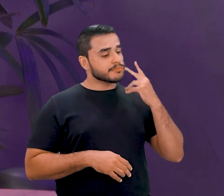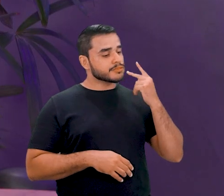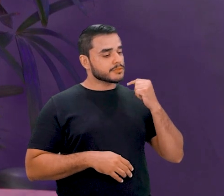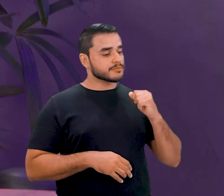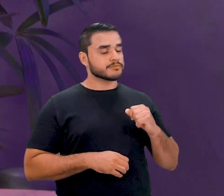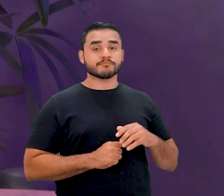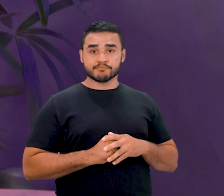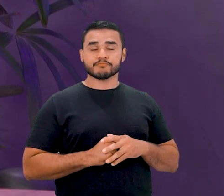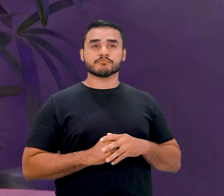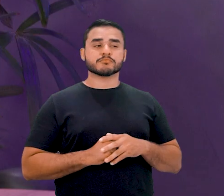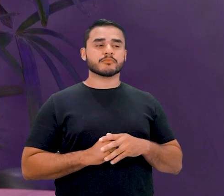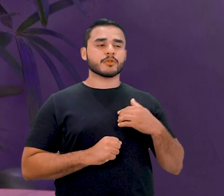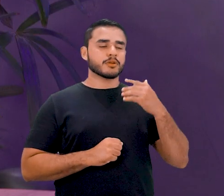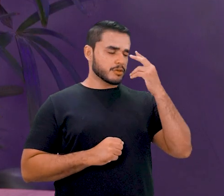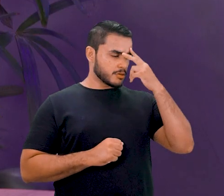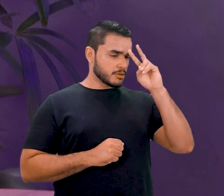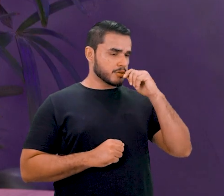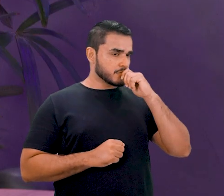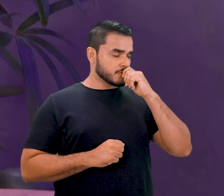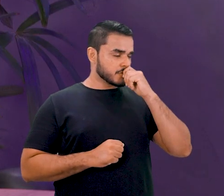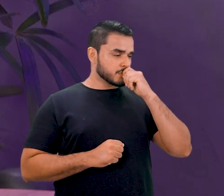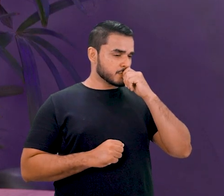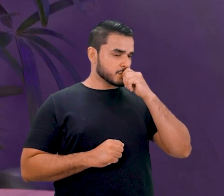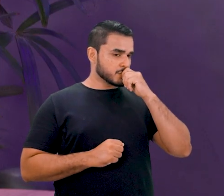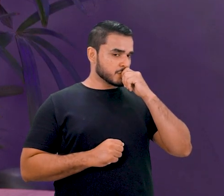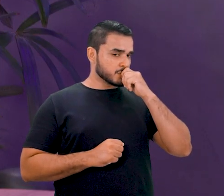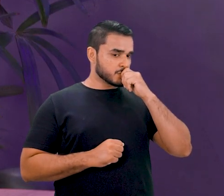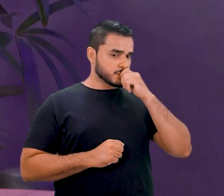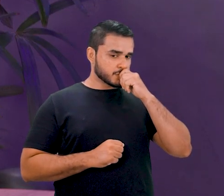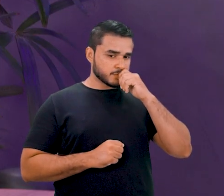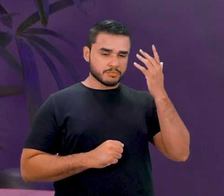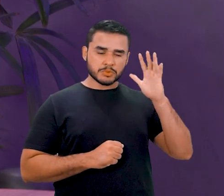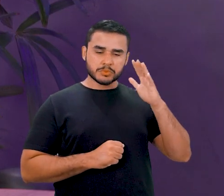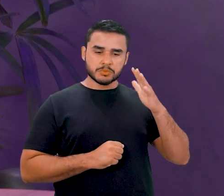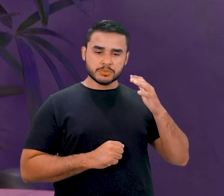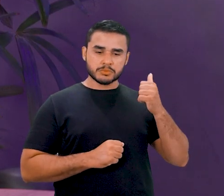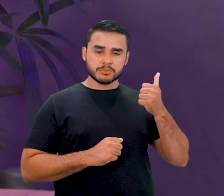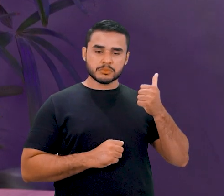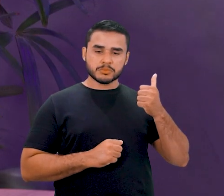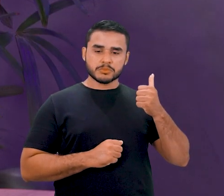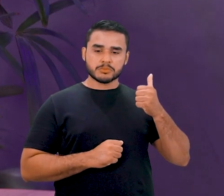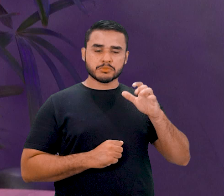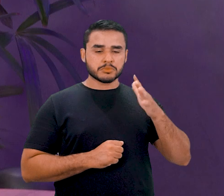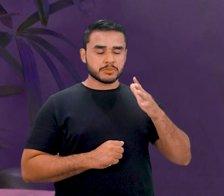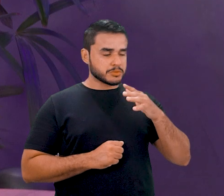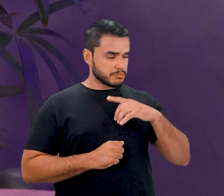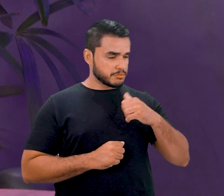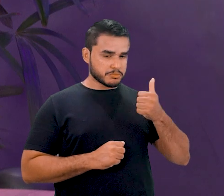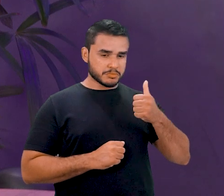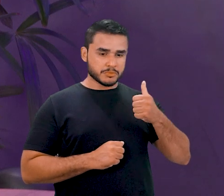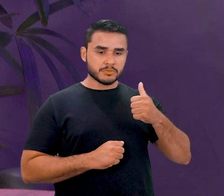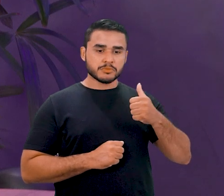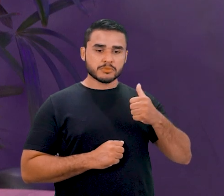Na época... Deixa eu ver aqui, peraí. Não. Em 89, só para ilustrar, porque pouquíssimas pessoas